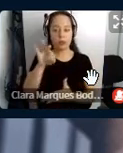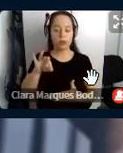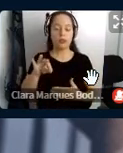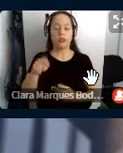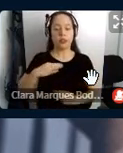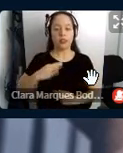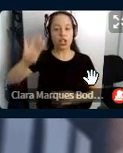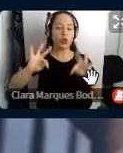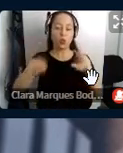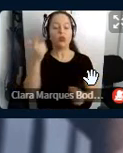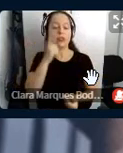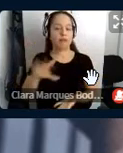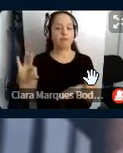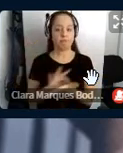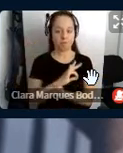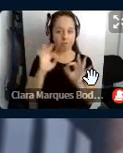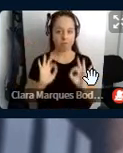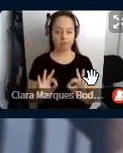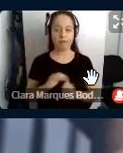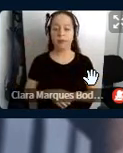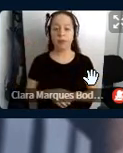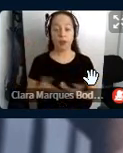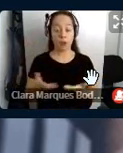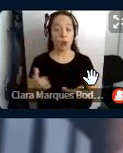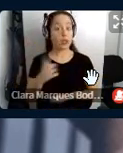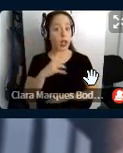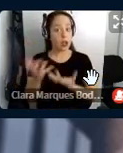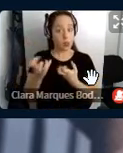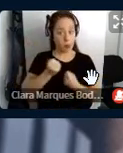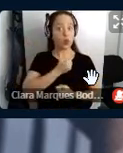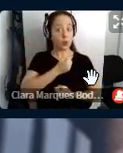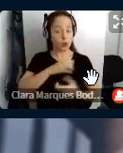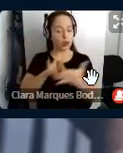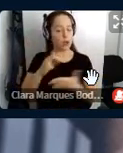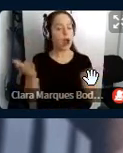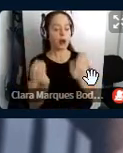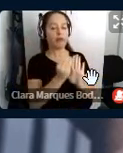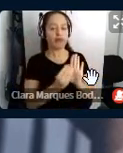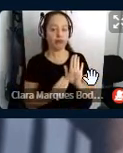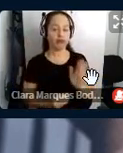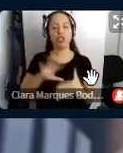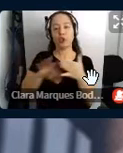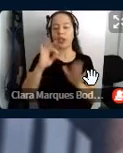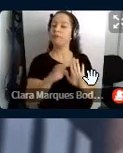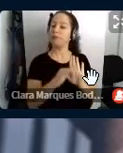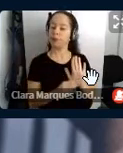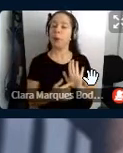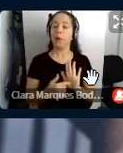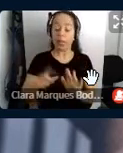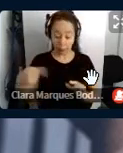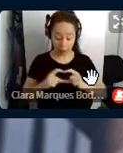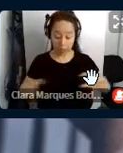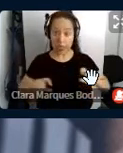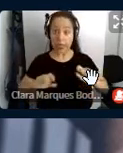com inscrições homologadas, utilizando o número de sorteio que foi divulgado e em seguida será apresentada a semente para que seja